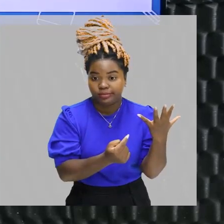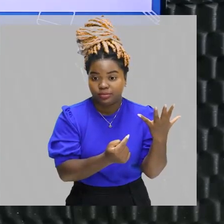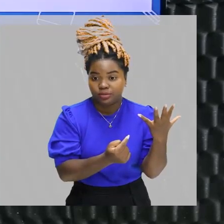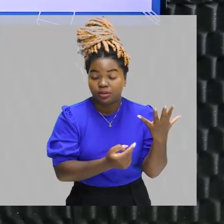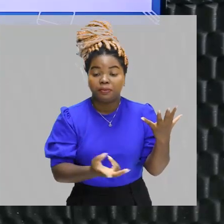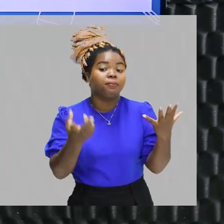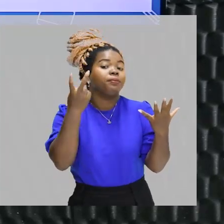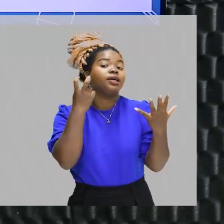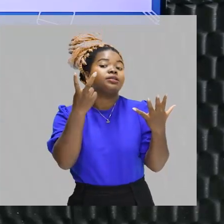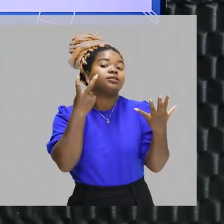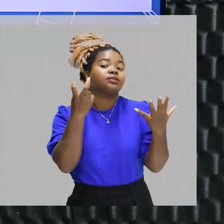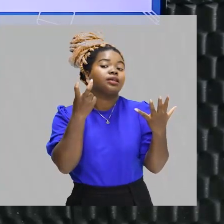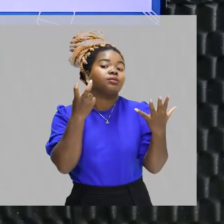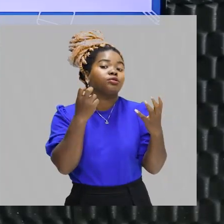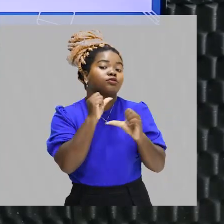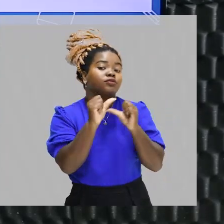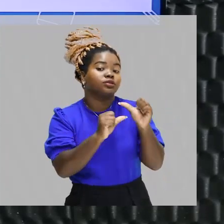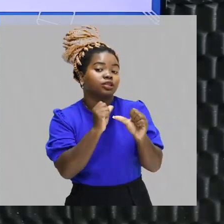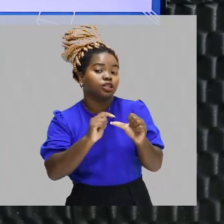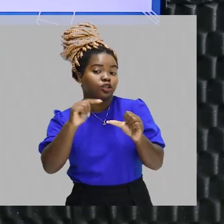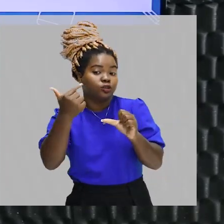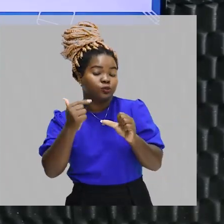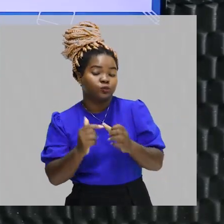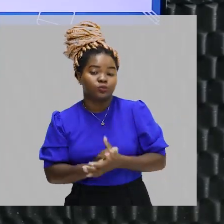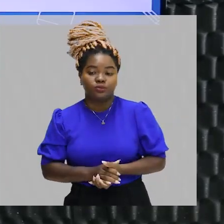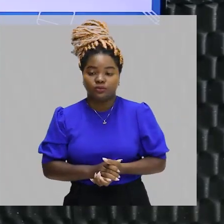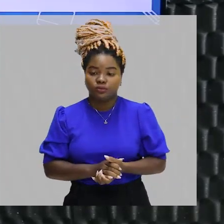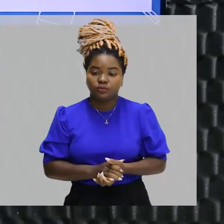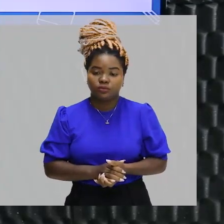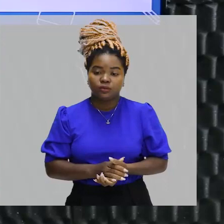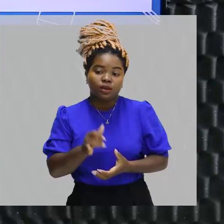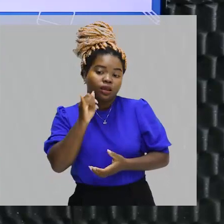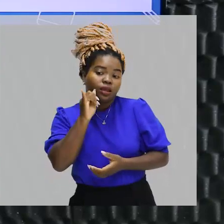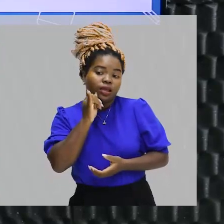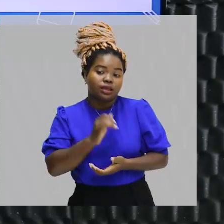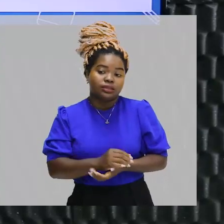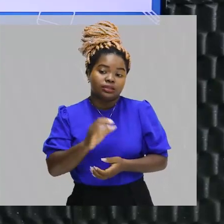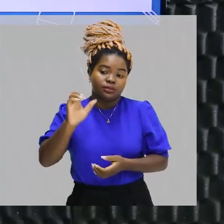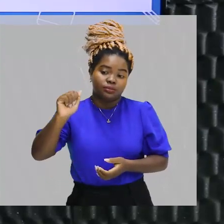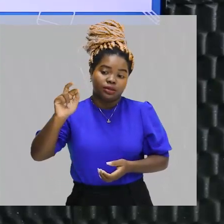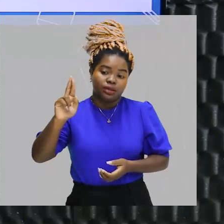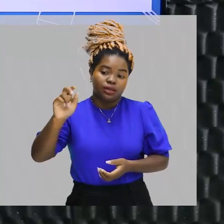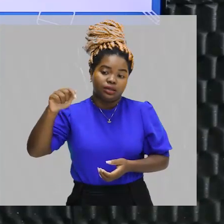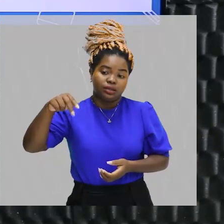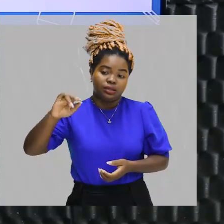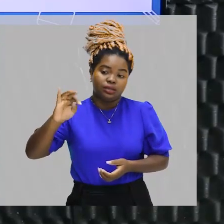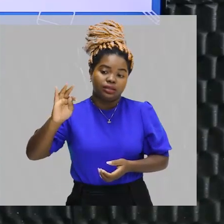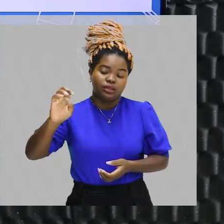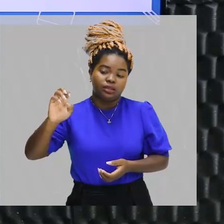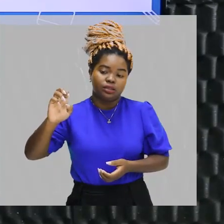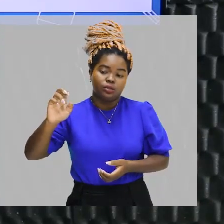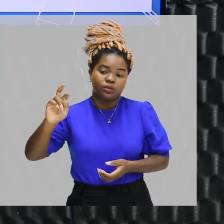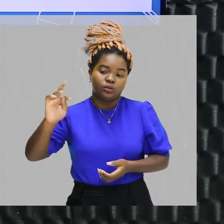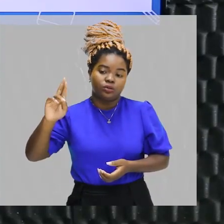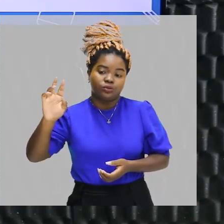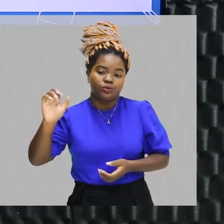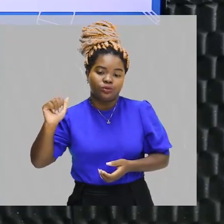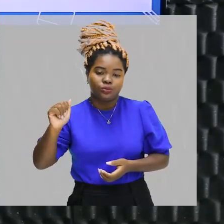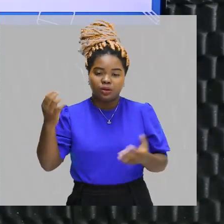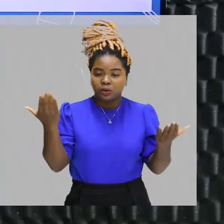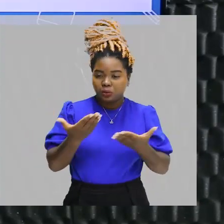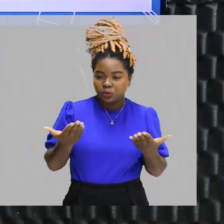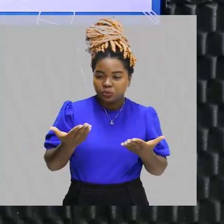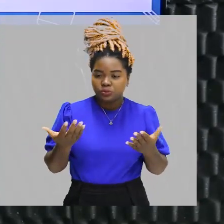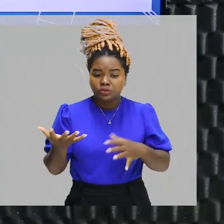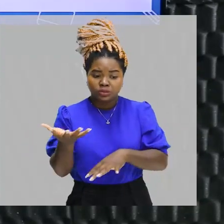ser reestruturadas e colocadas em outros patamares. Por exemplo, a arquitetura em si, hoje, é um campo bem complicado de você discutir, porque